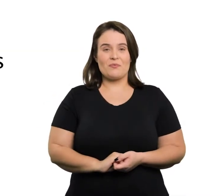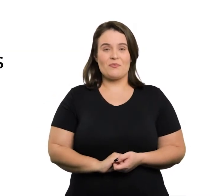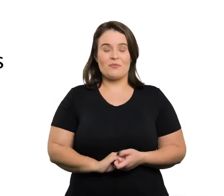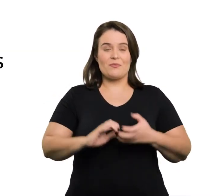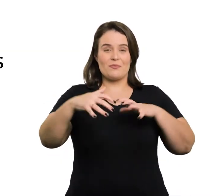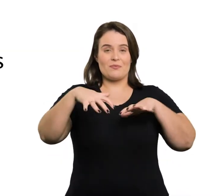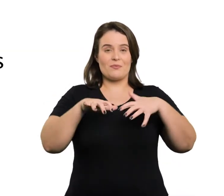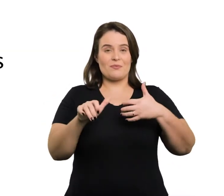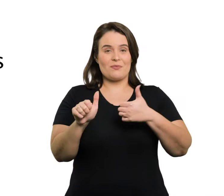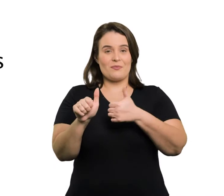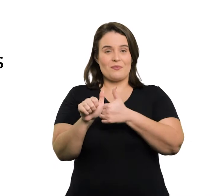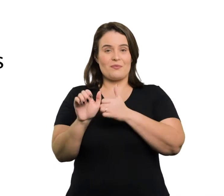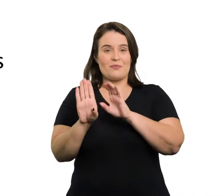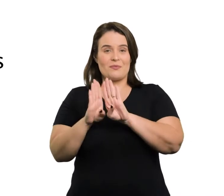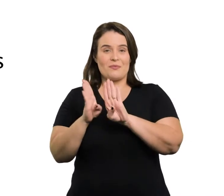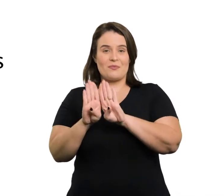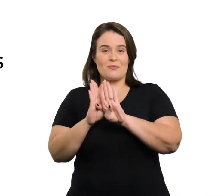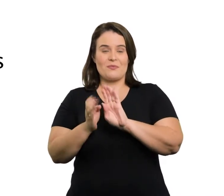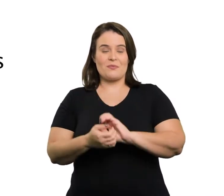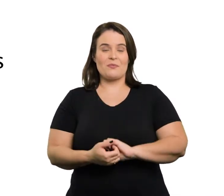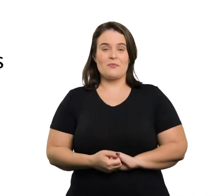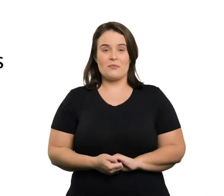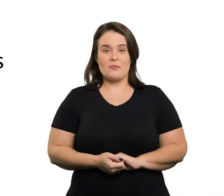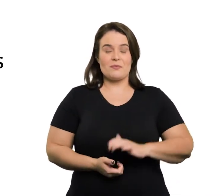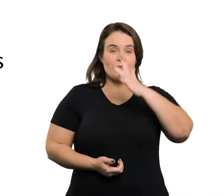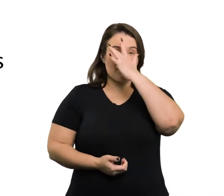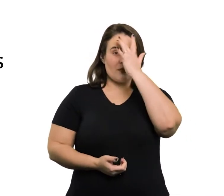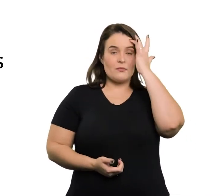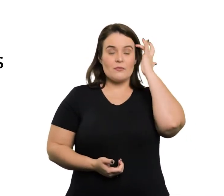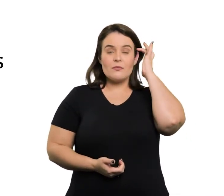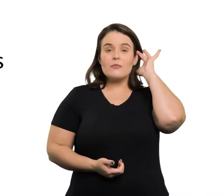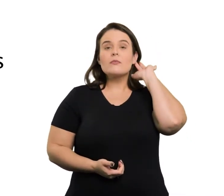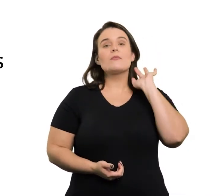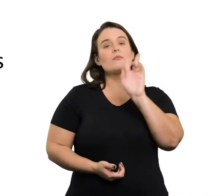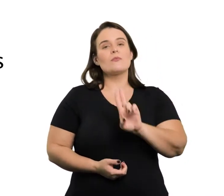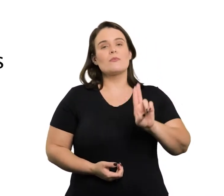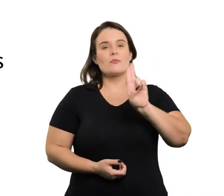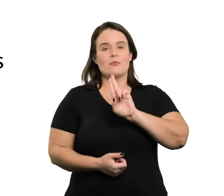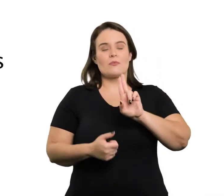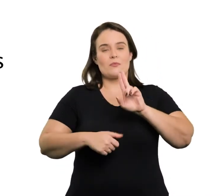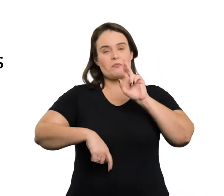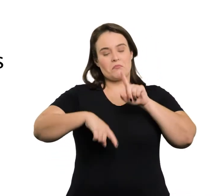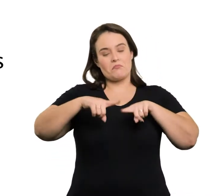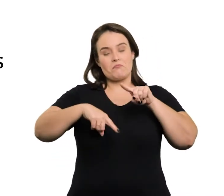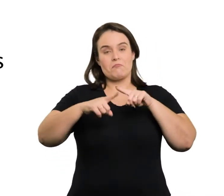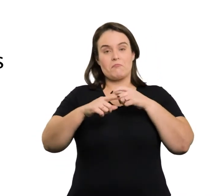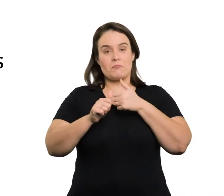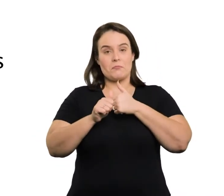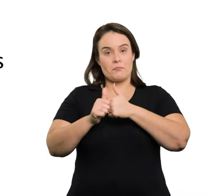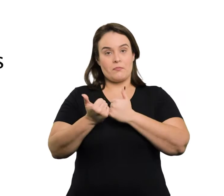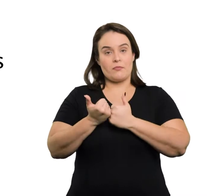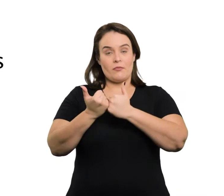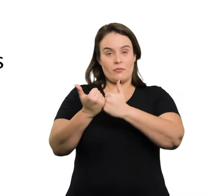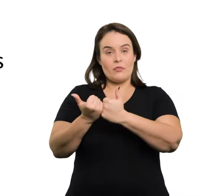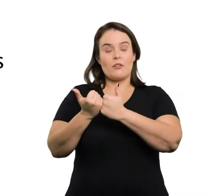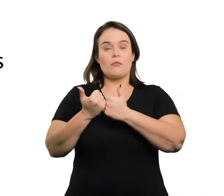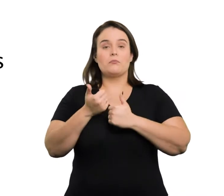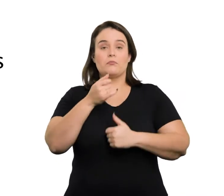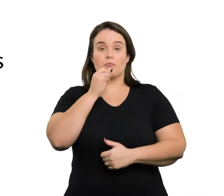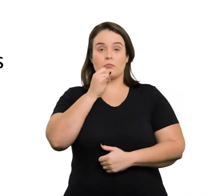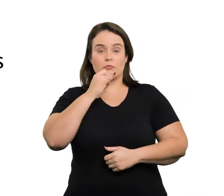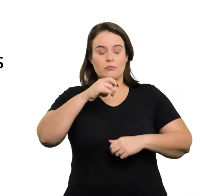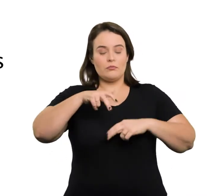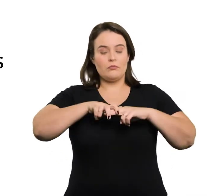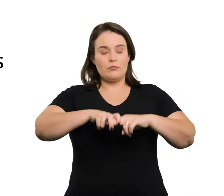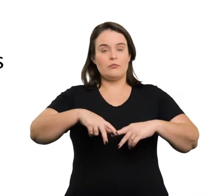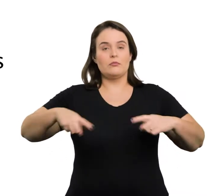Área de aproximação à porta. As pessoas que utilizam equipamentos auxiliares no seu deslocamento, tais como cadeiras